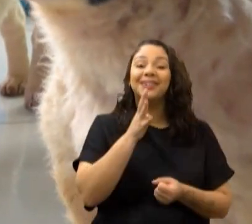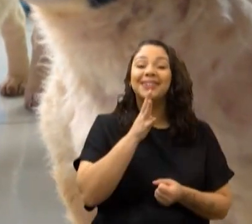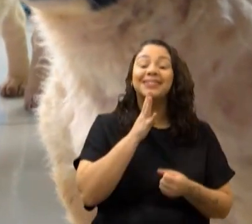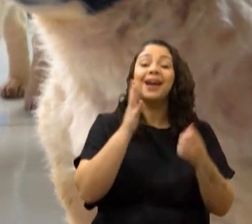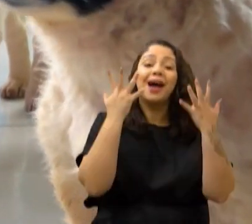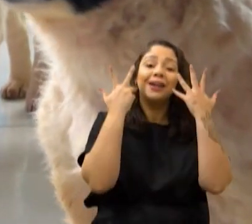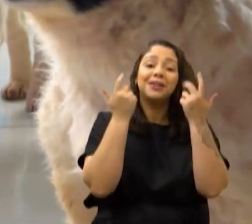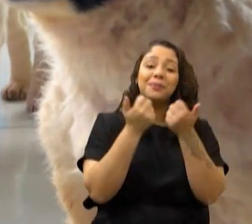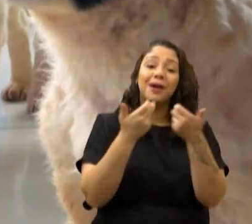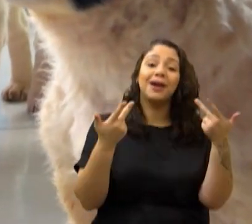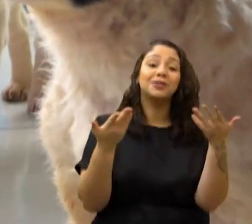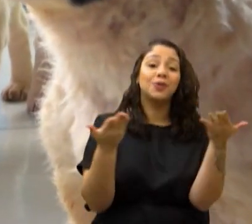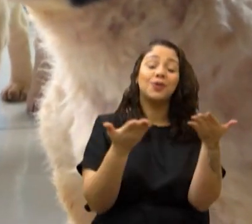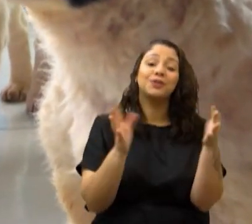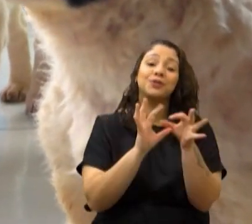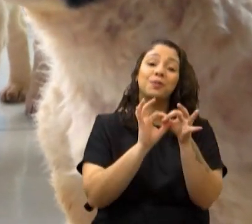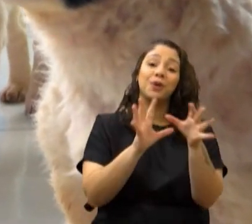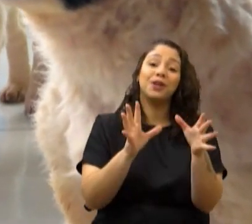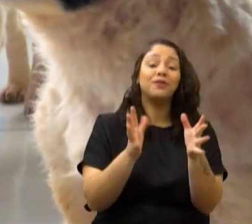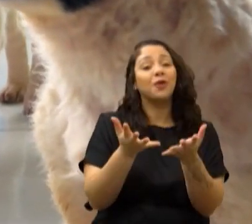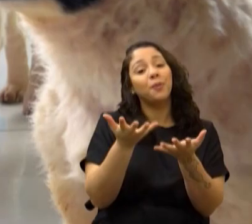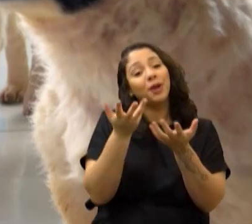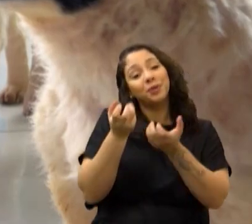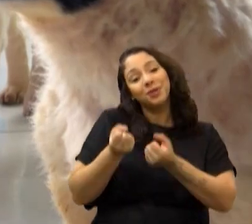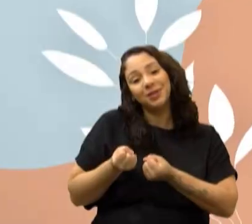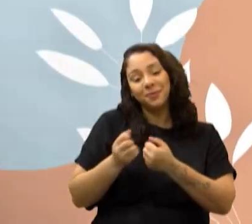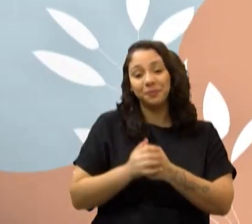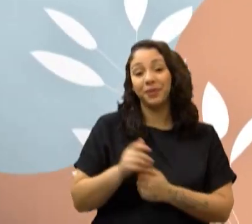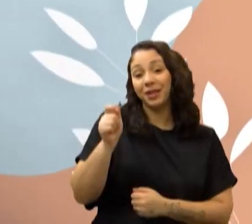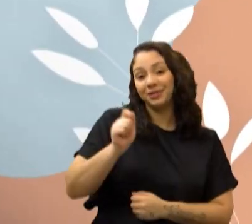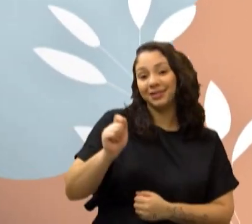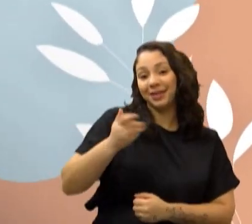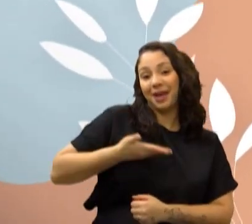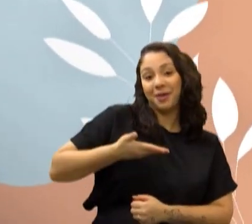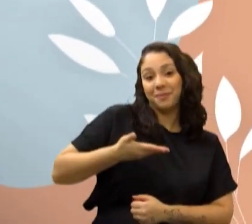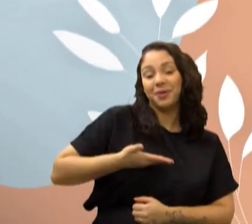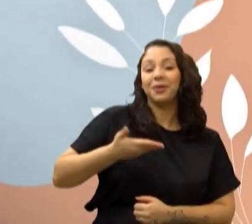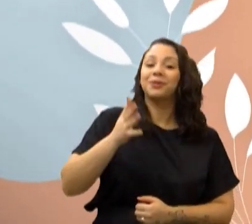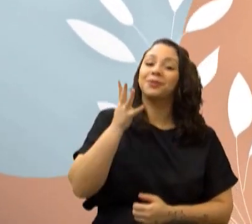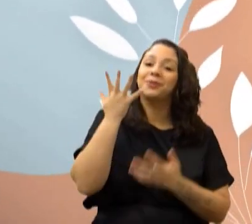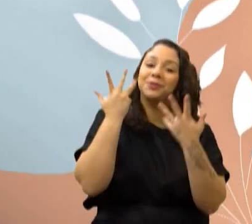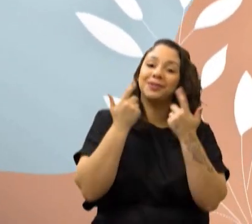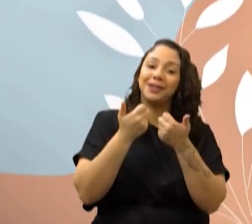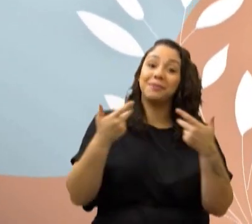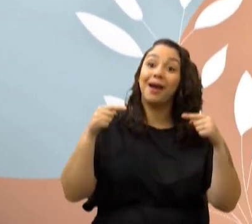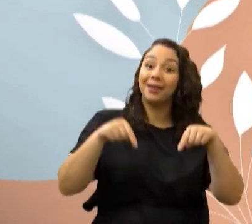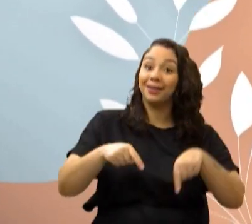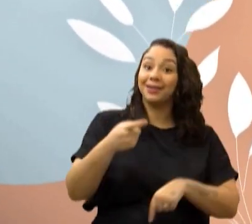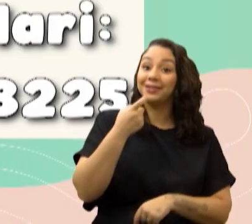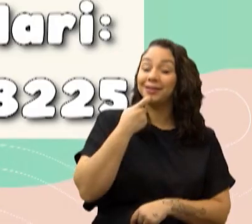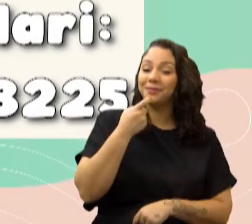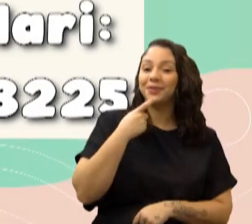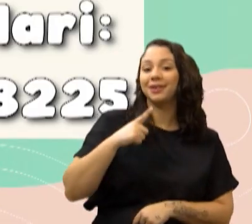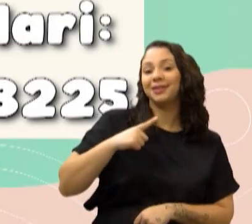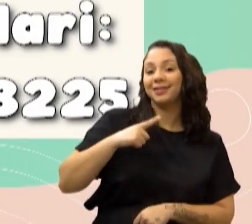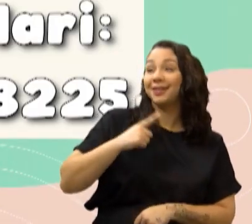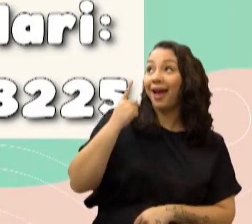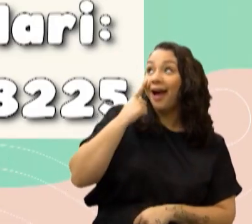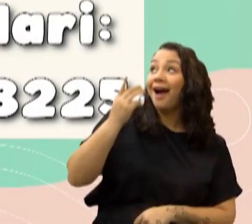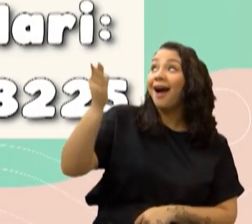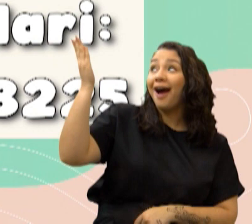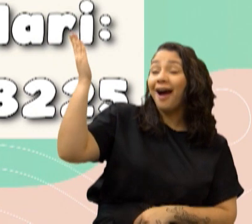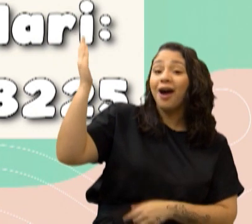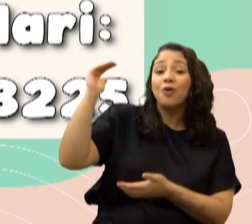Vamos conhecer os bichinhos que estão para adoção nesta semana? A Associação Amigos dos Animais de Campinas tem a